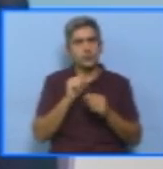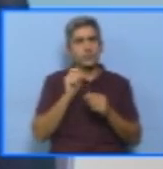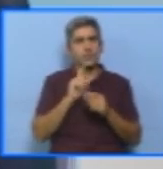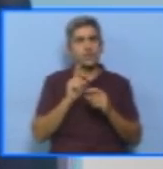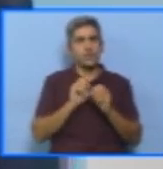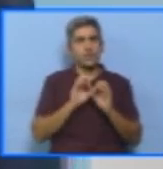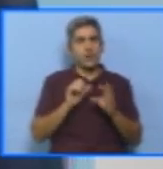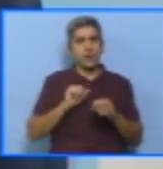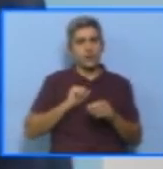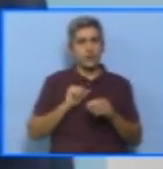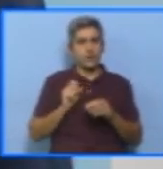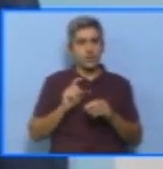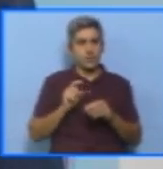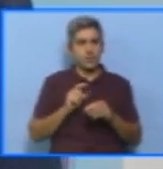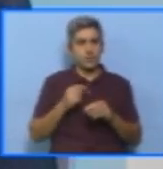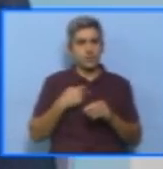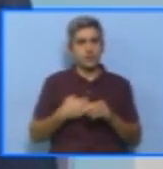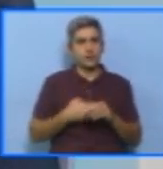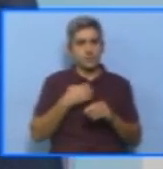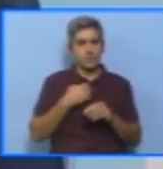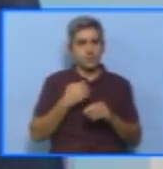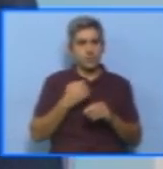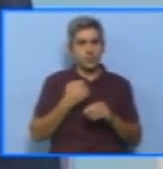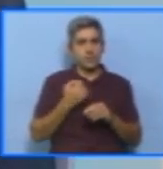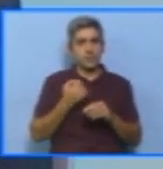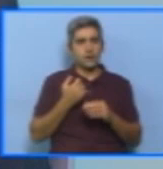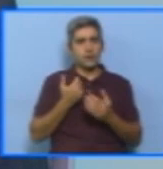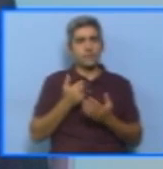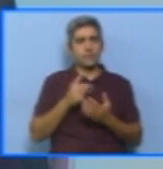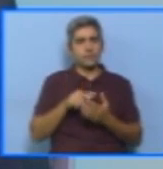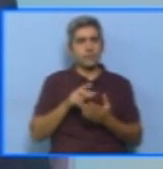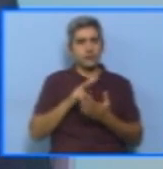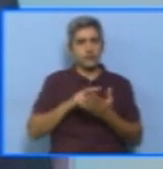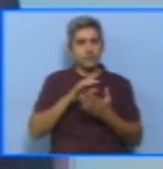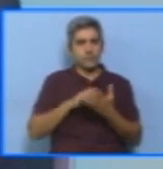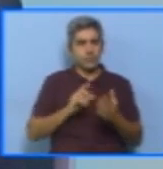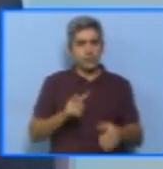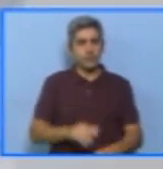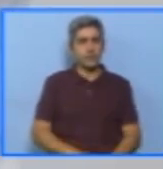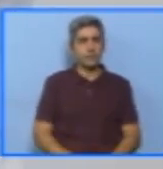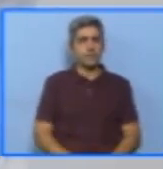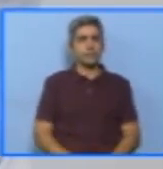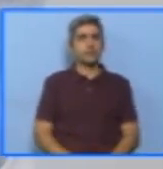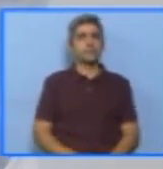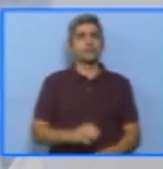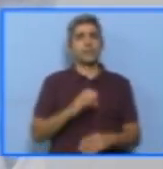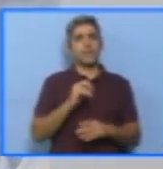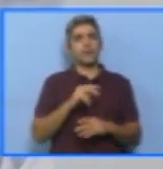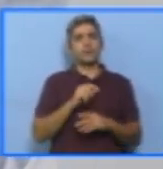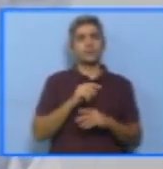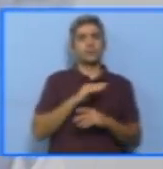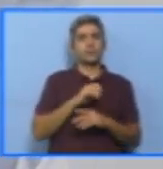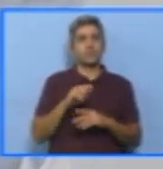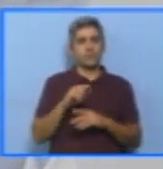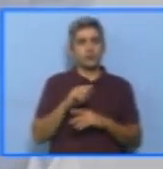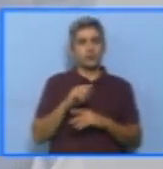não são as minhas contas. É o que eu sinto especialmente presente nesta liturgia. Quando João Lourenço, este é um domingo